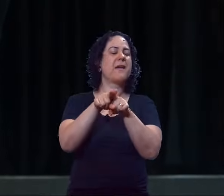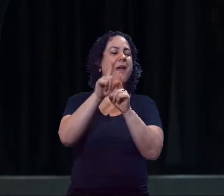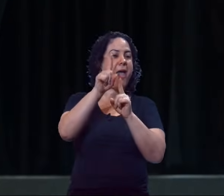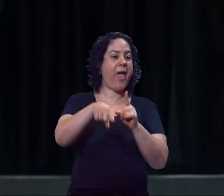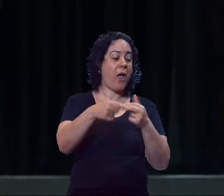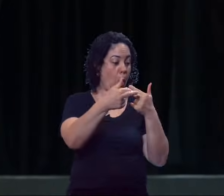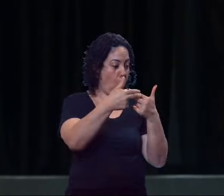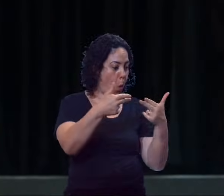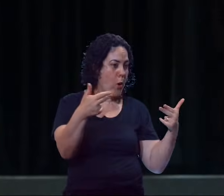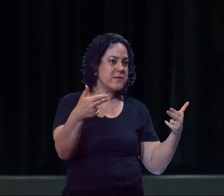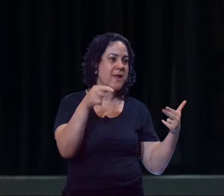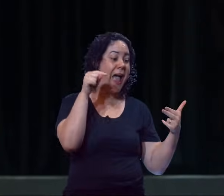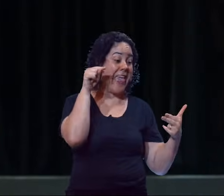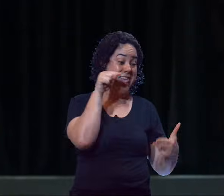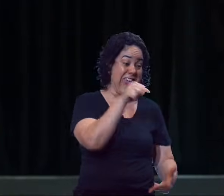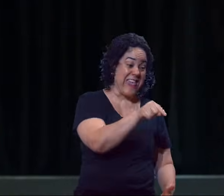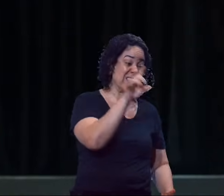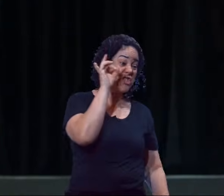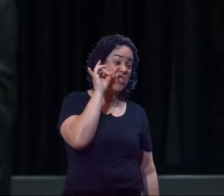empregando